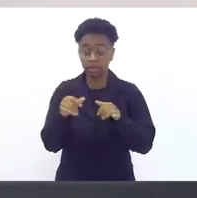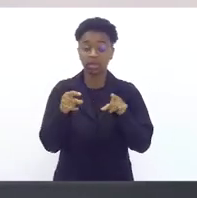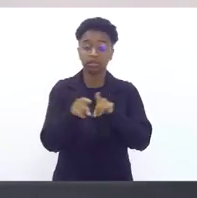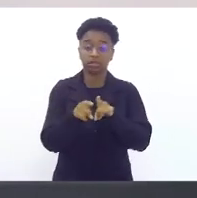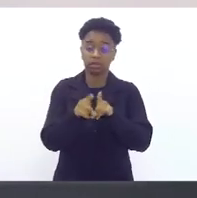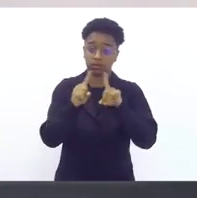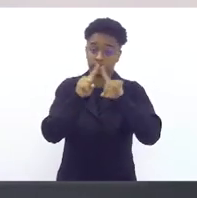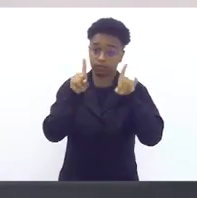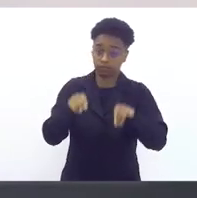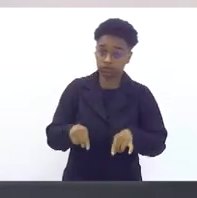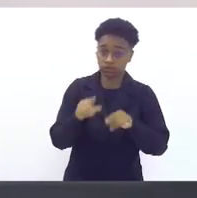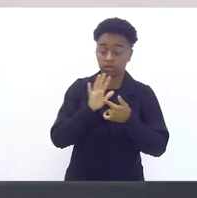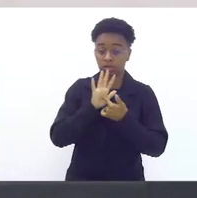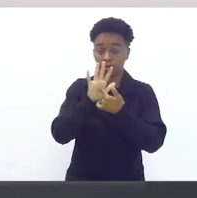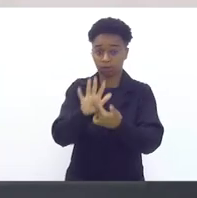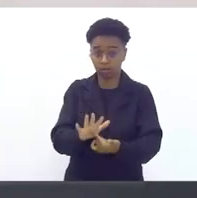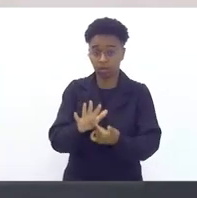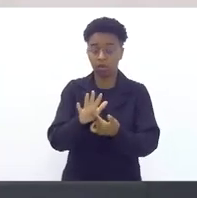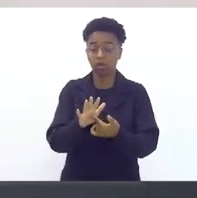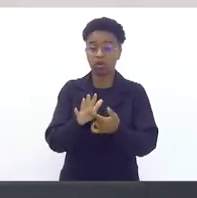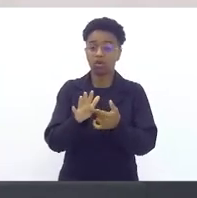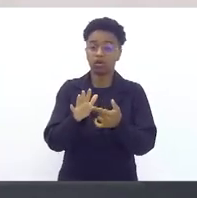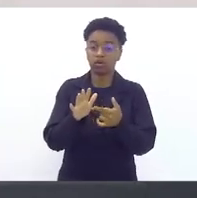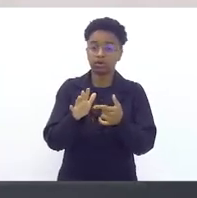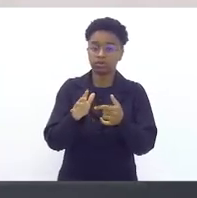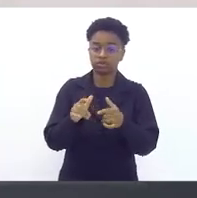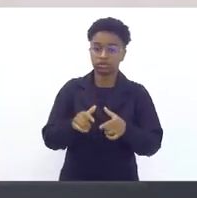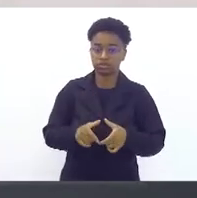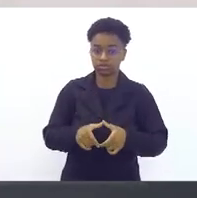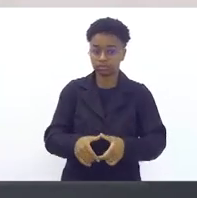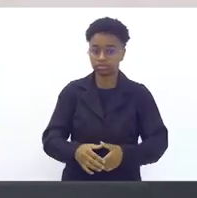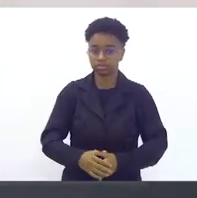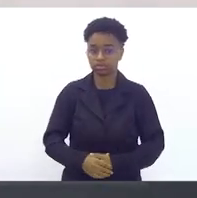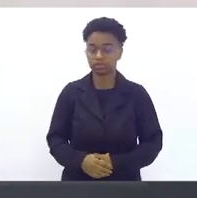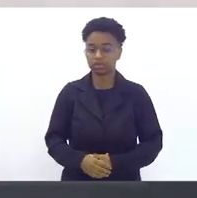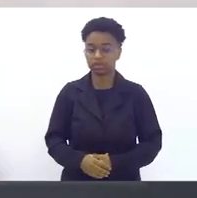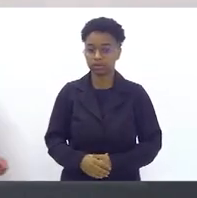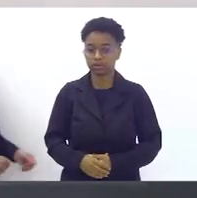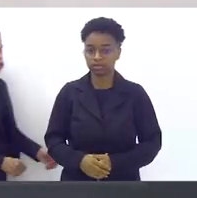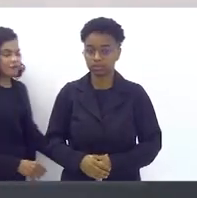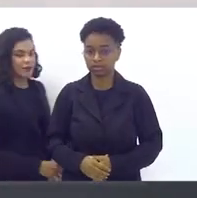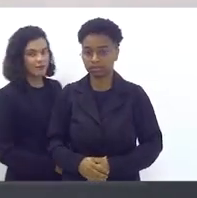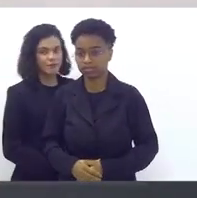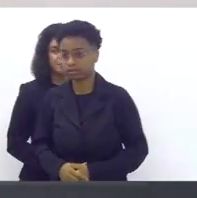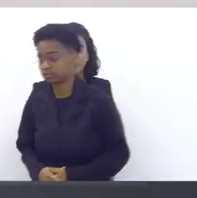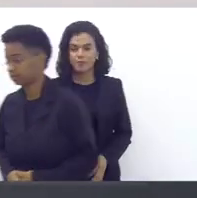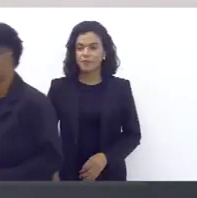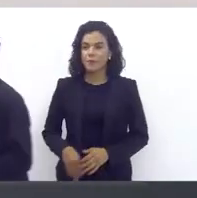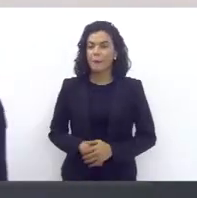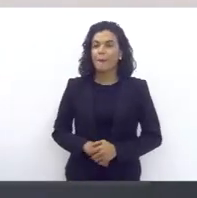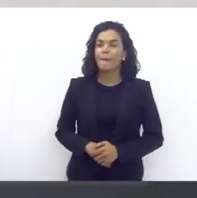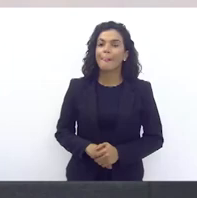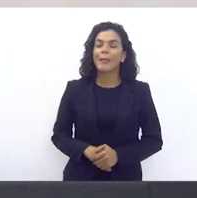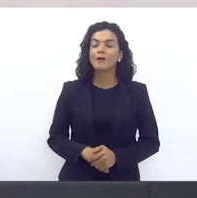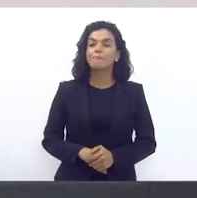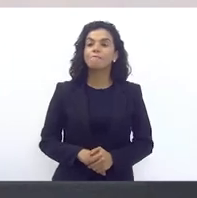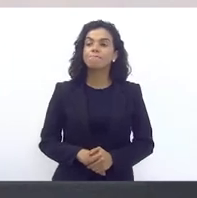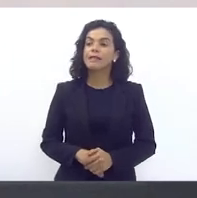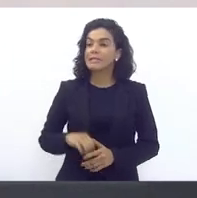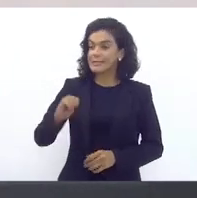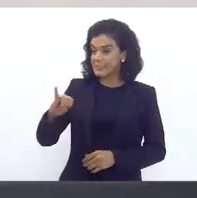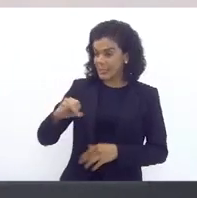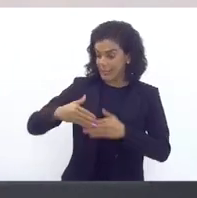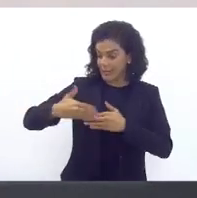servidores apresentarem os seus títulos, os servidores apresentaram os títulos. Isso tem que ser publicado. Se lá